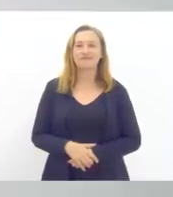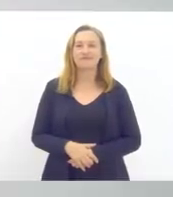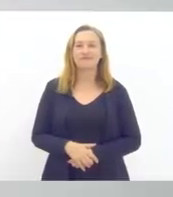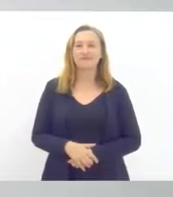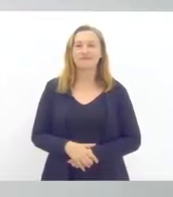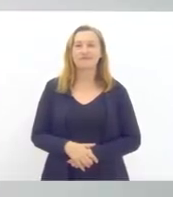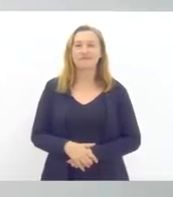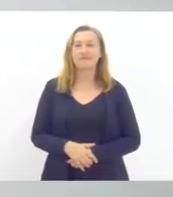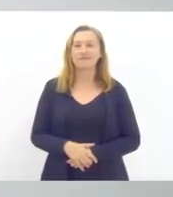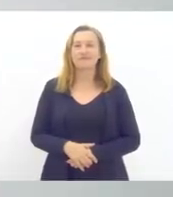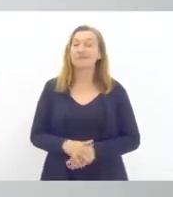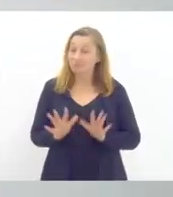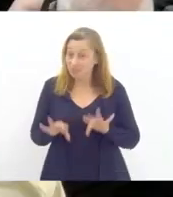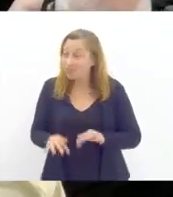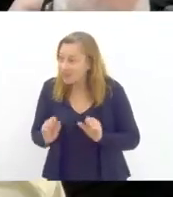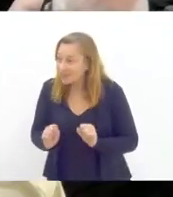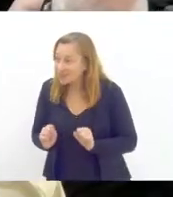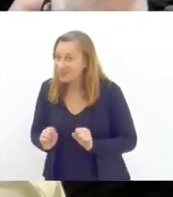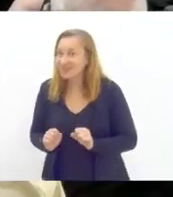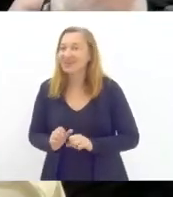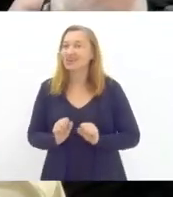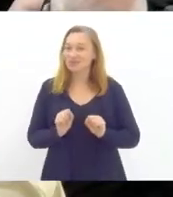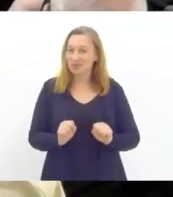gente posso encerrar